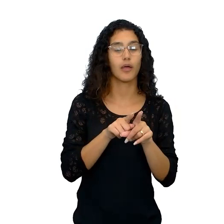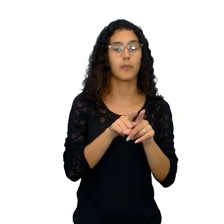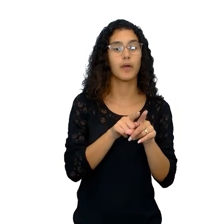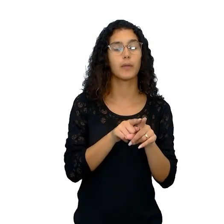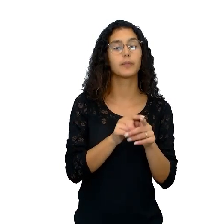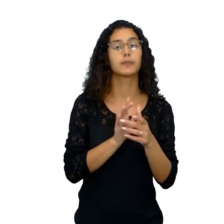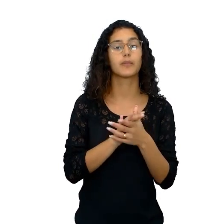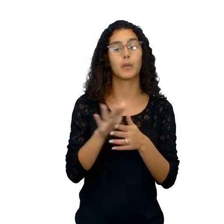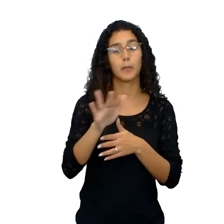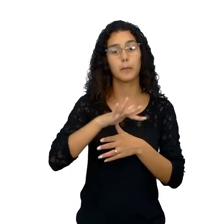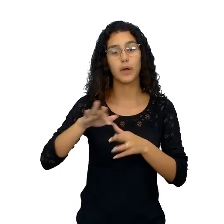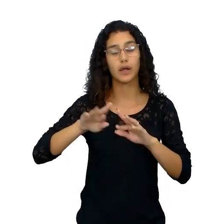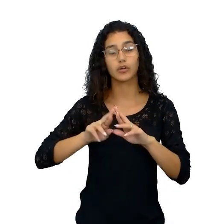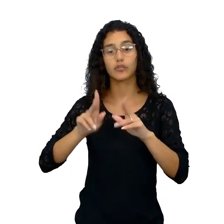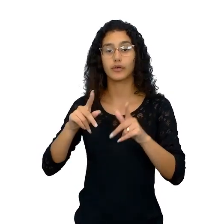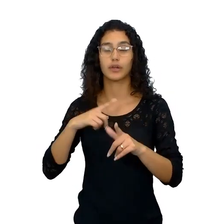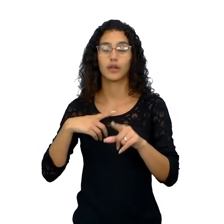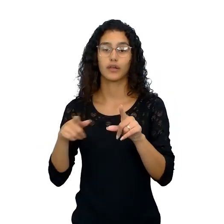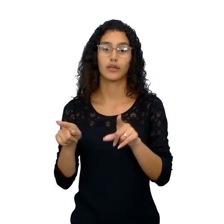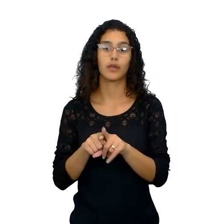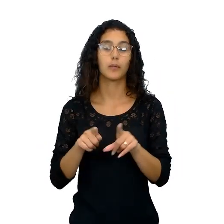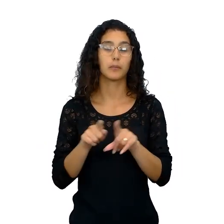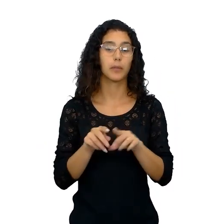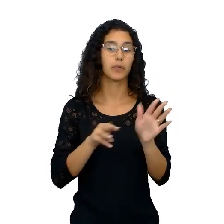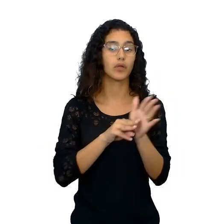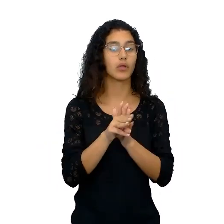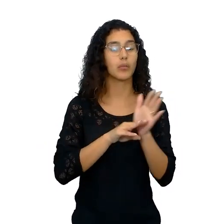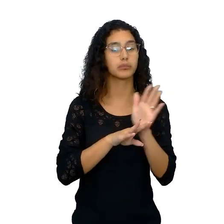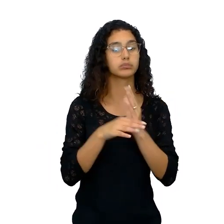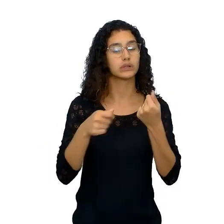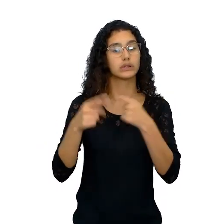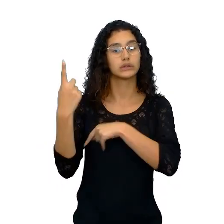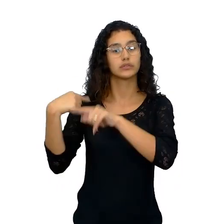outra área que tenha ficado aqui desprivilegiada nessa prática que você